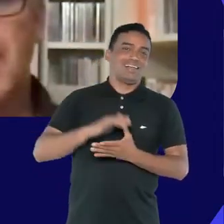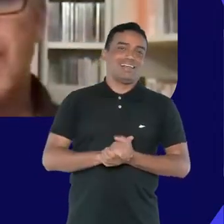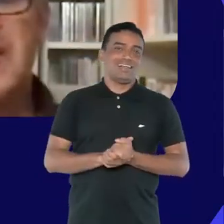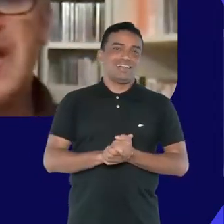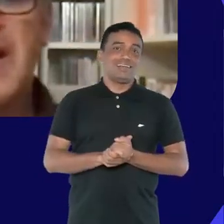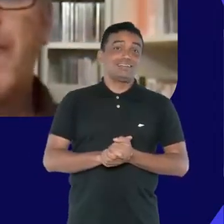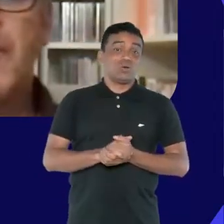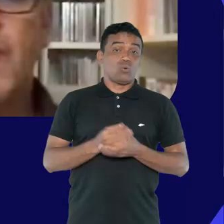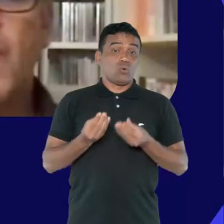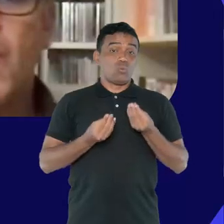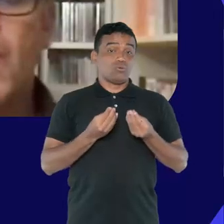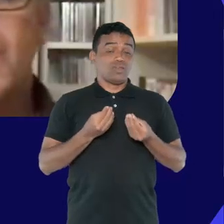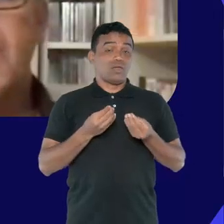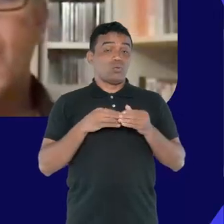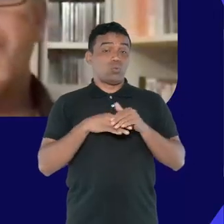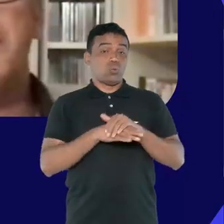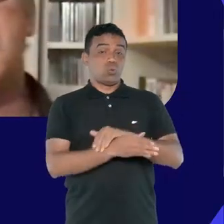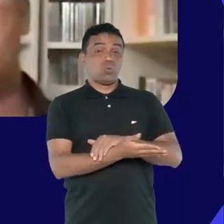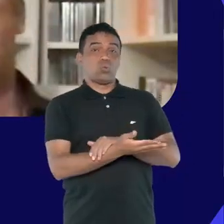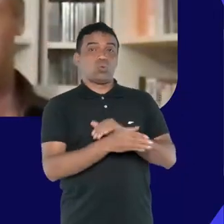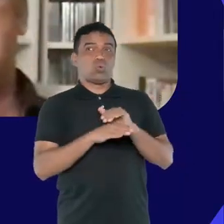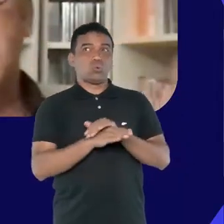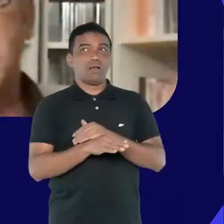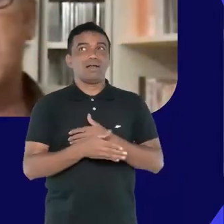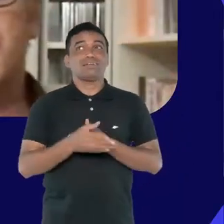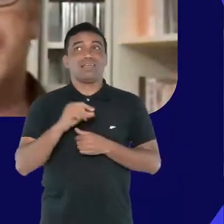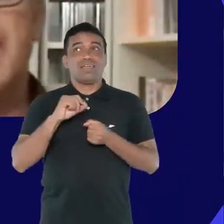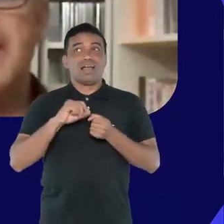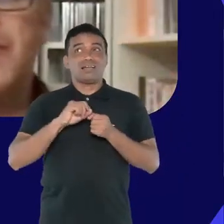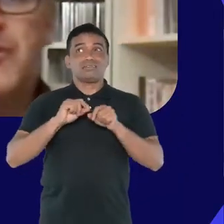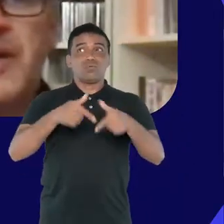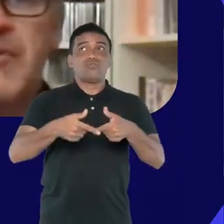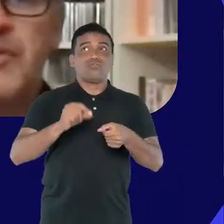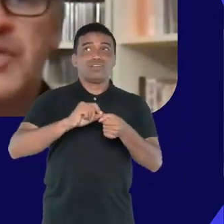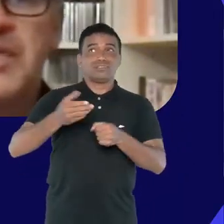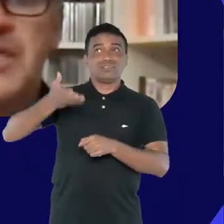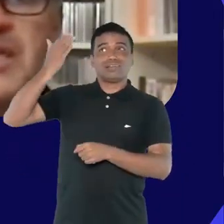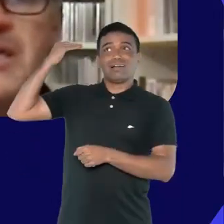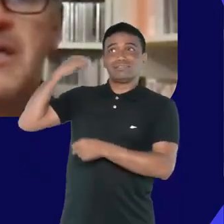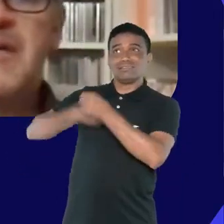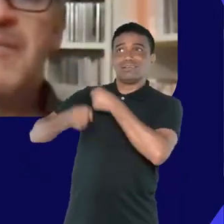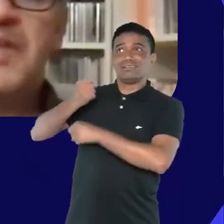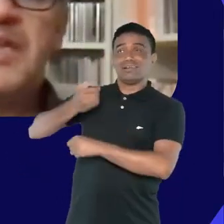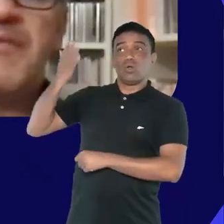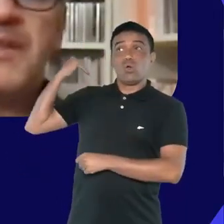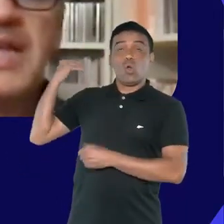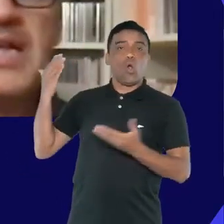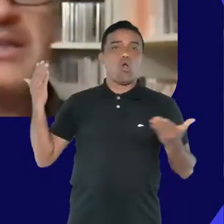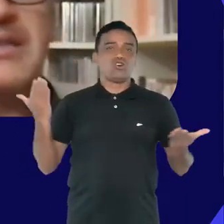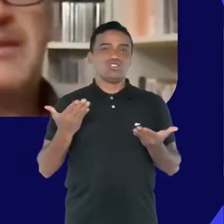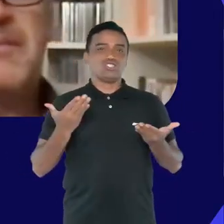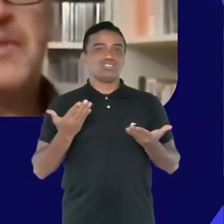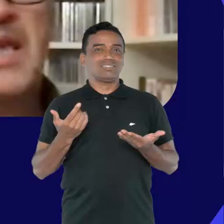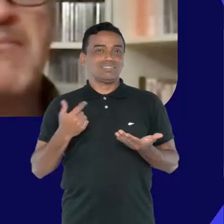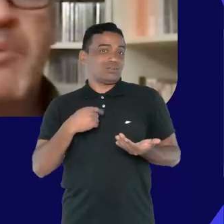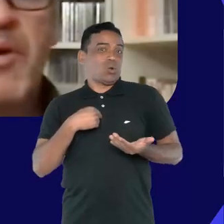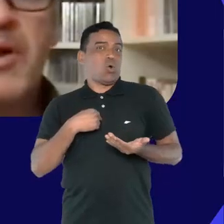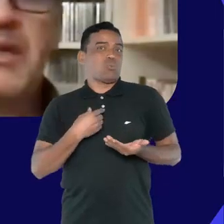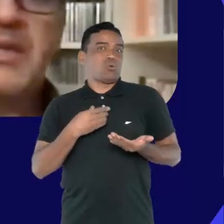como é que eu lidava com coisas que fiz há alguns anos, não é? Hoje em dia. E, na